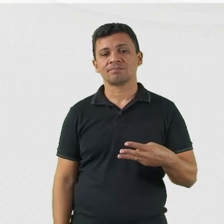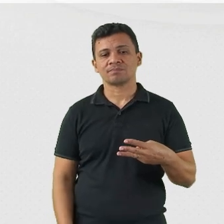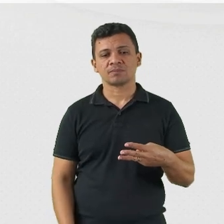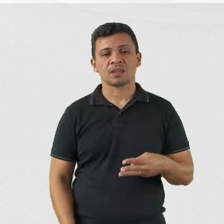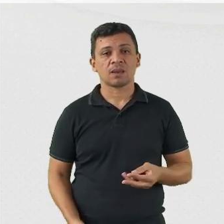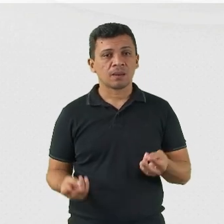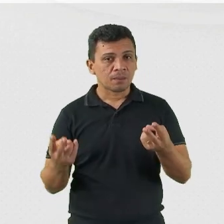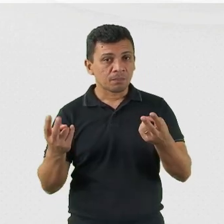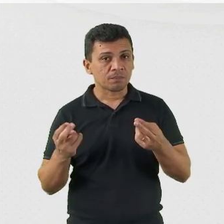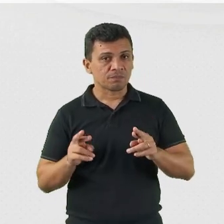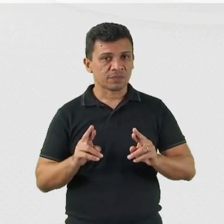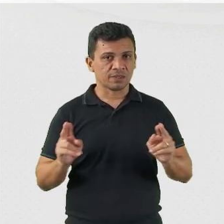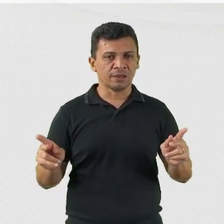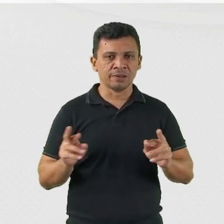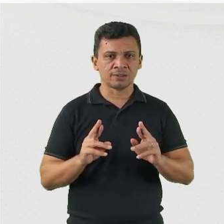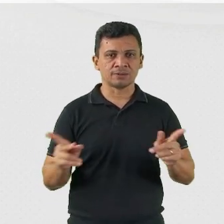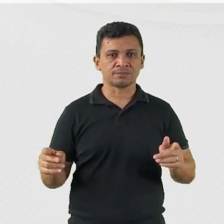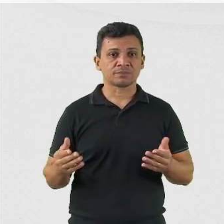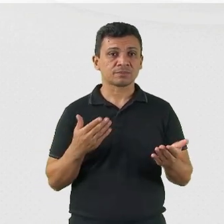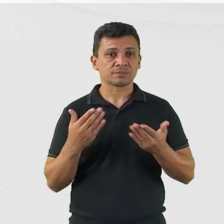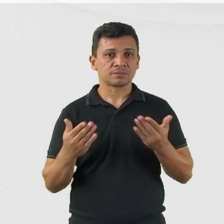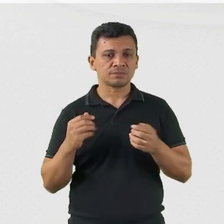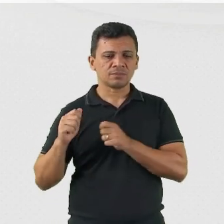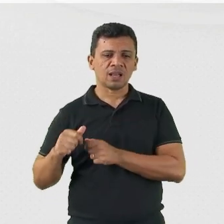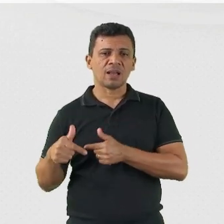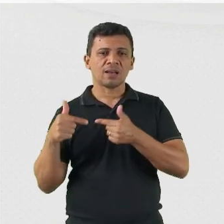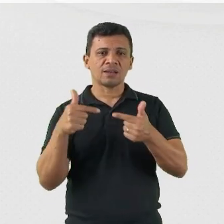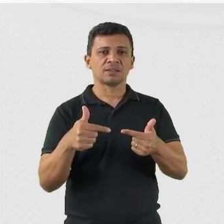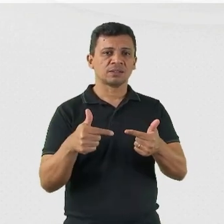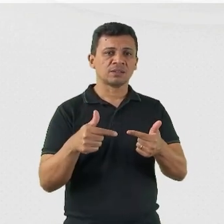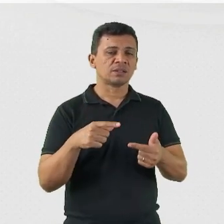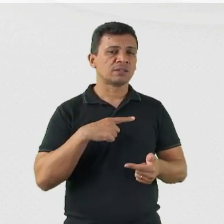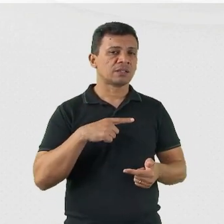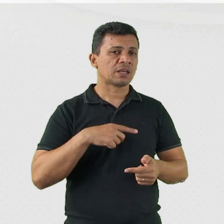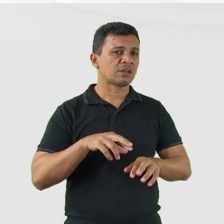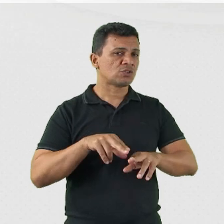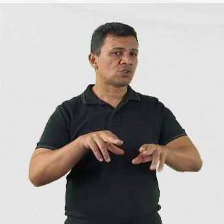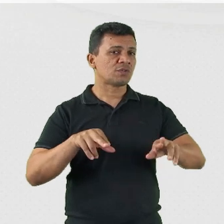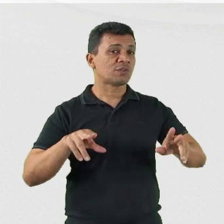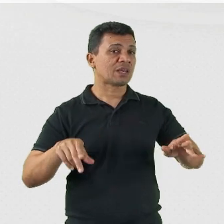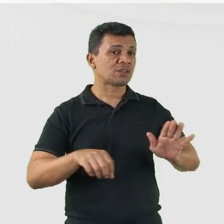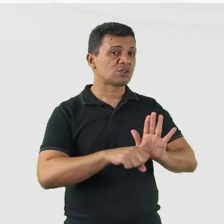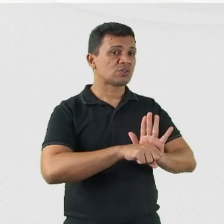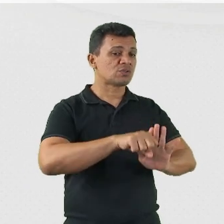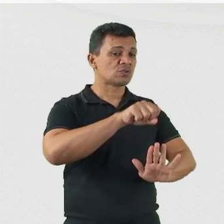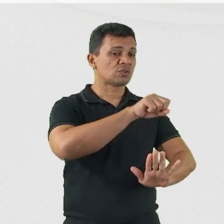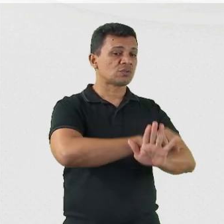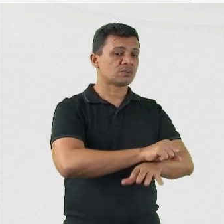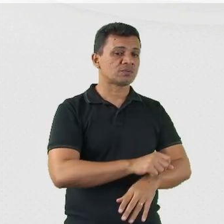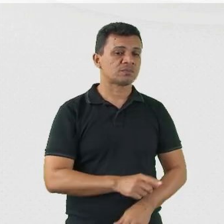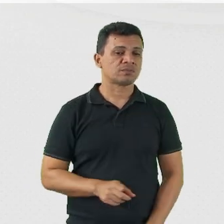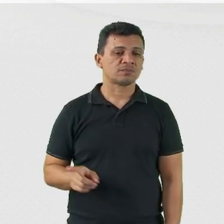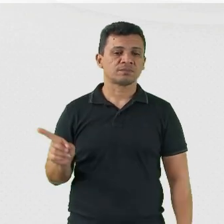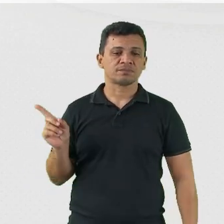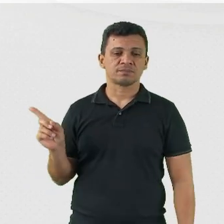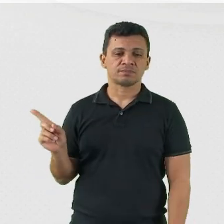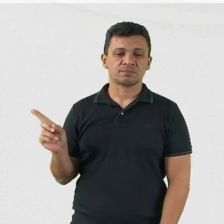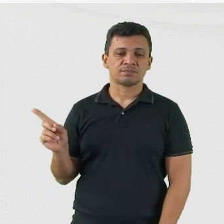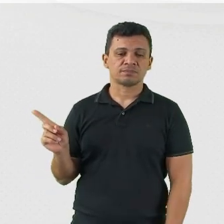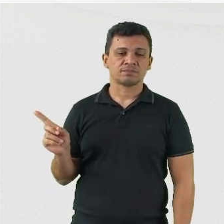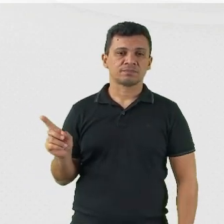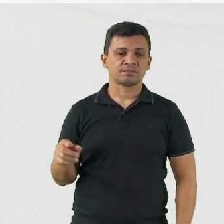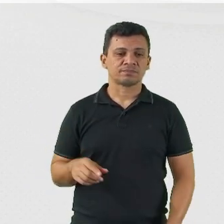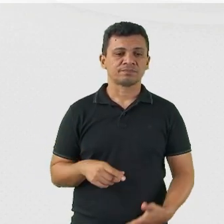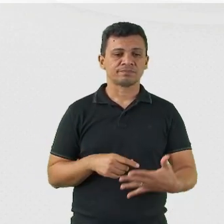eu comparo a ação sendo executada por diferentes sujeitos. I ride my bike to